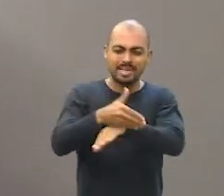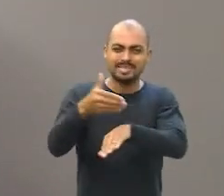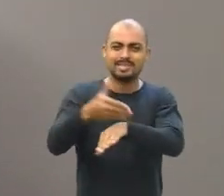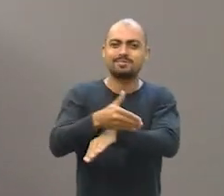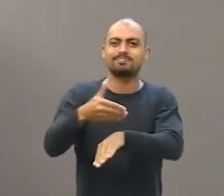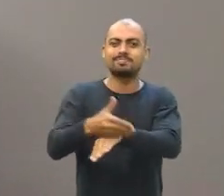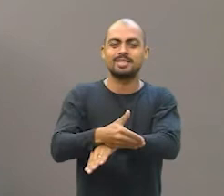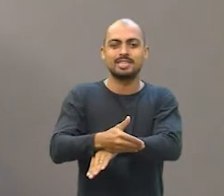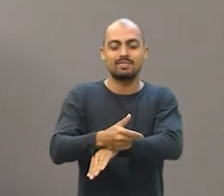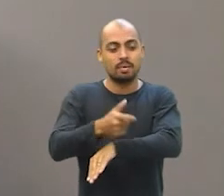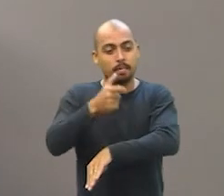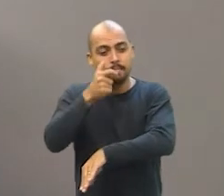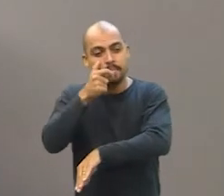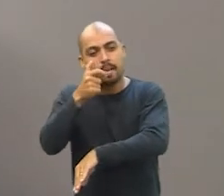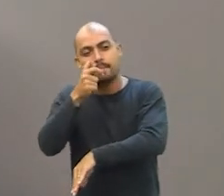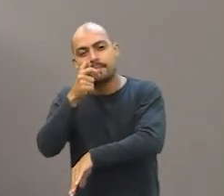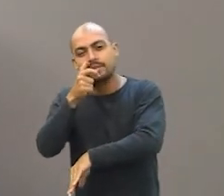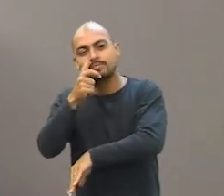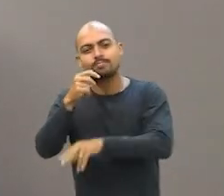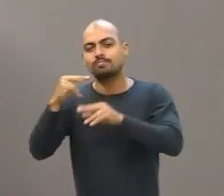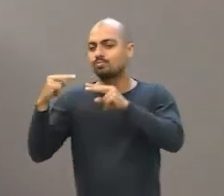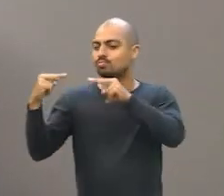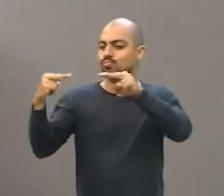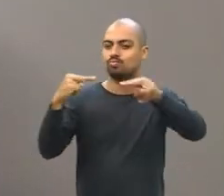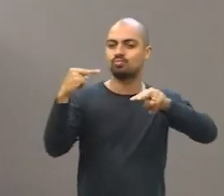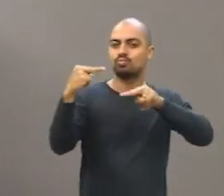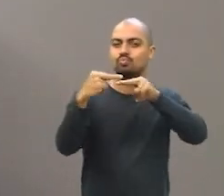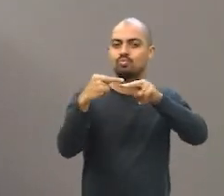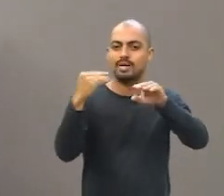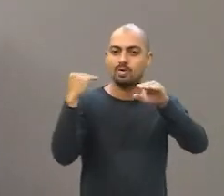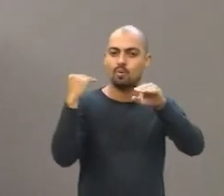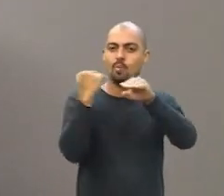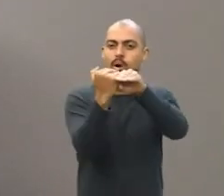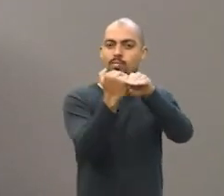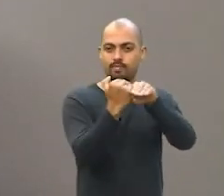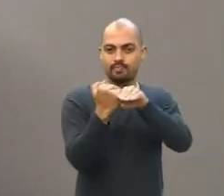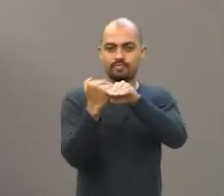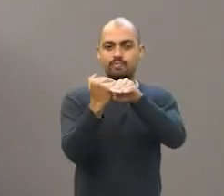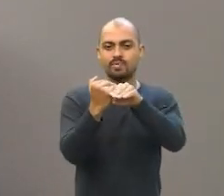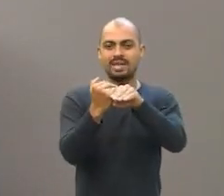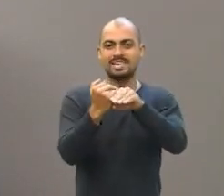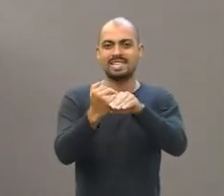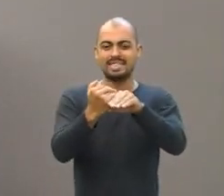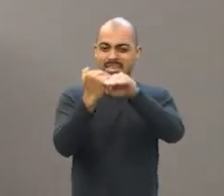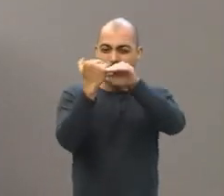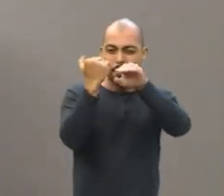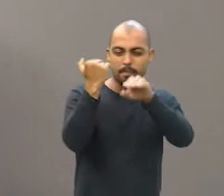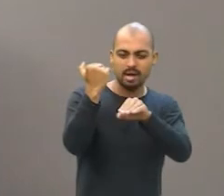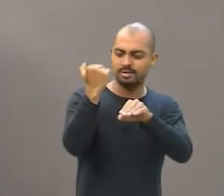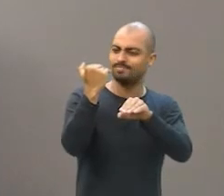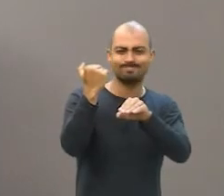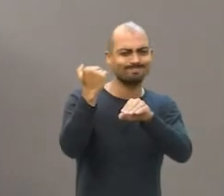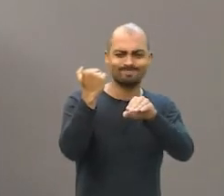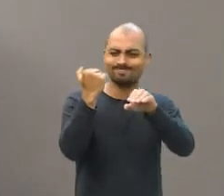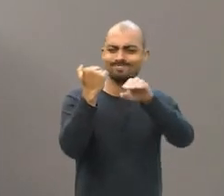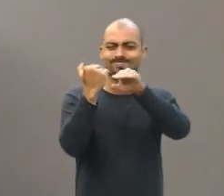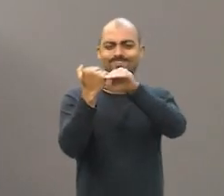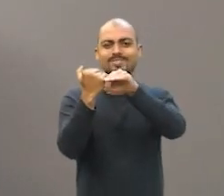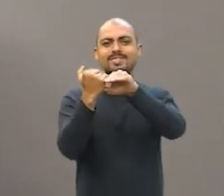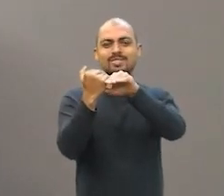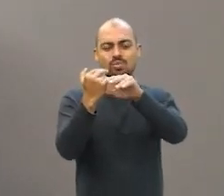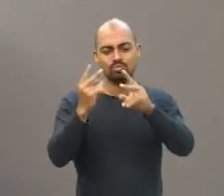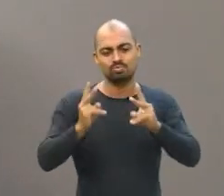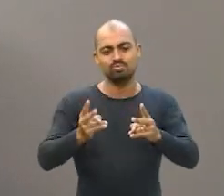participativa, uma Campinas que olha para todos com o mesmo olhar, que a gente consiga diminuir um pouco da desigualdade que existe nessa